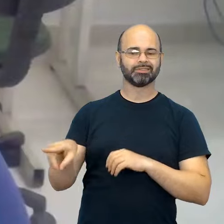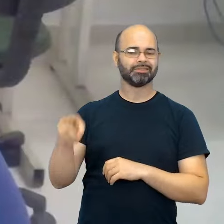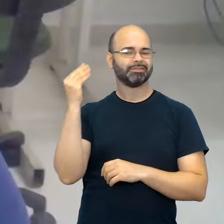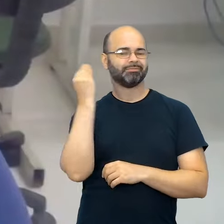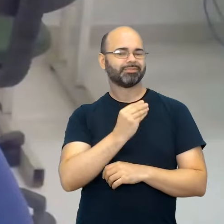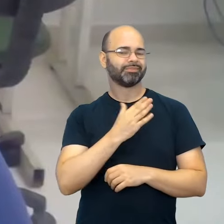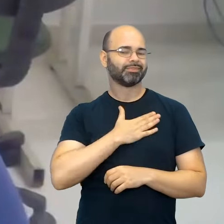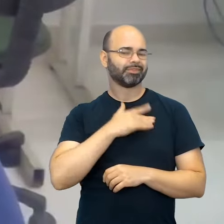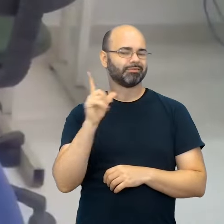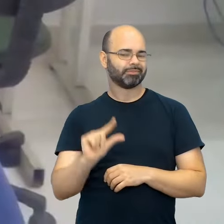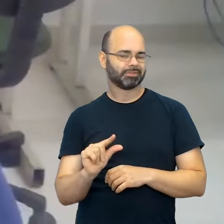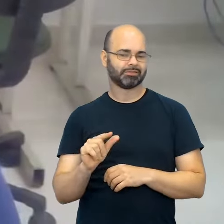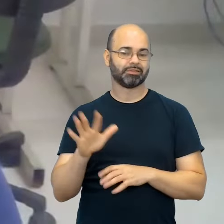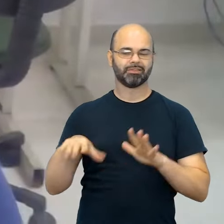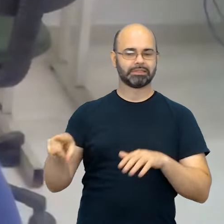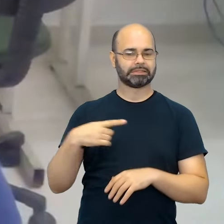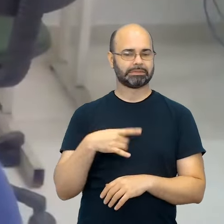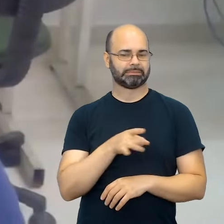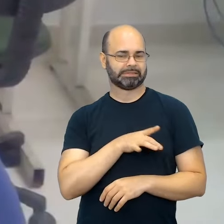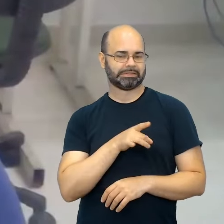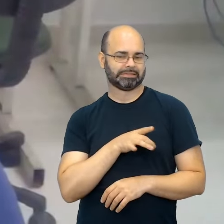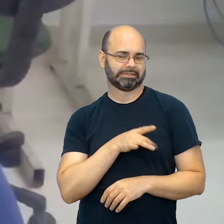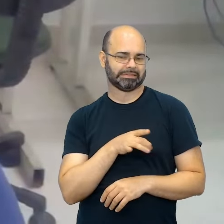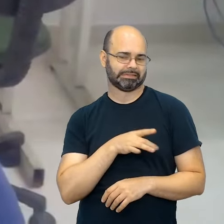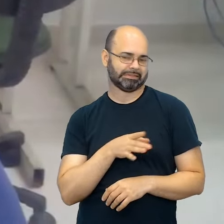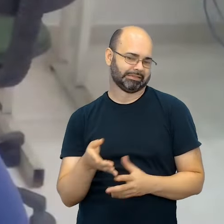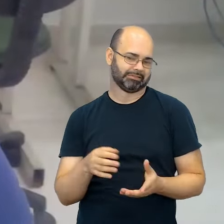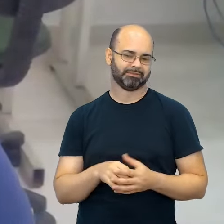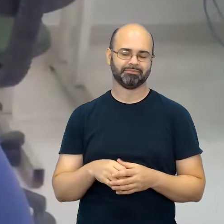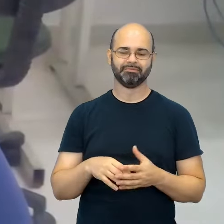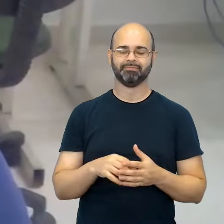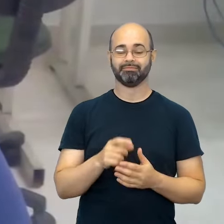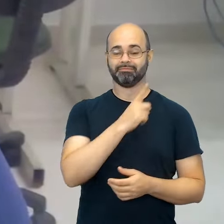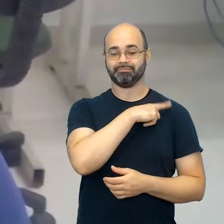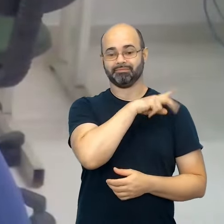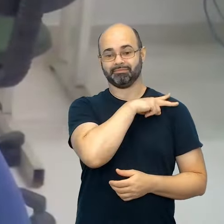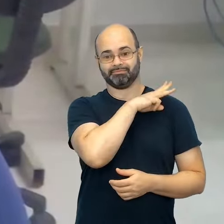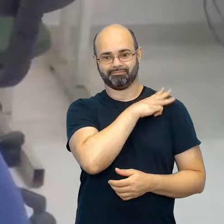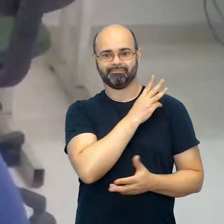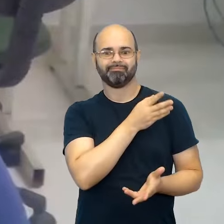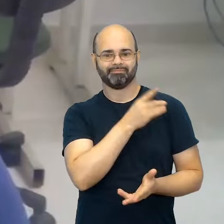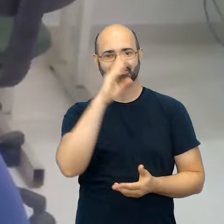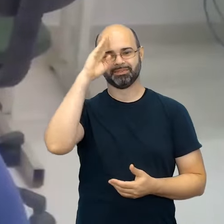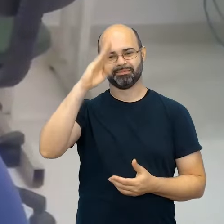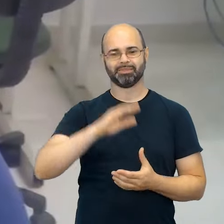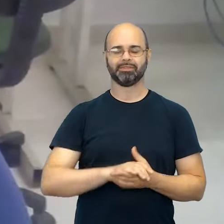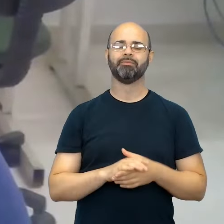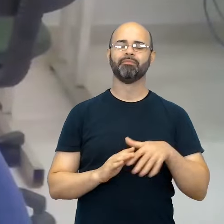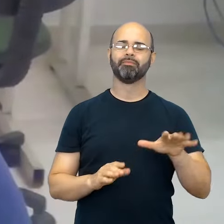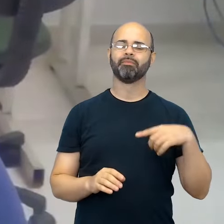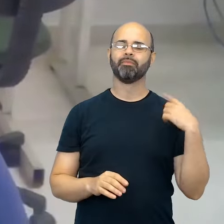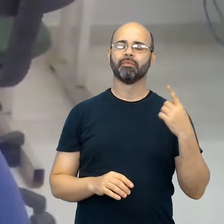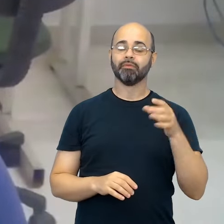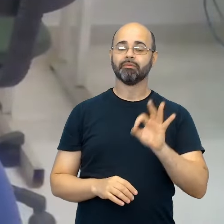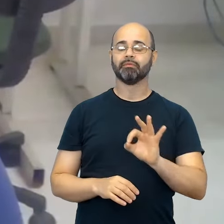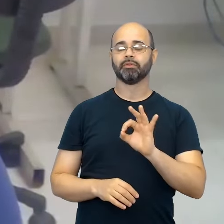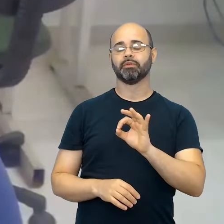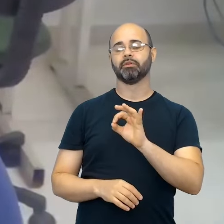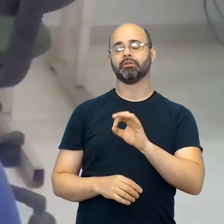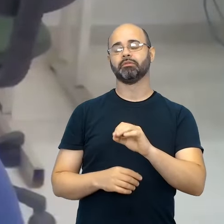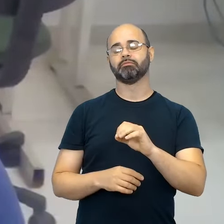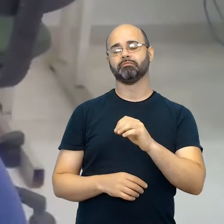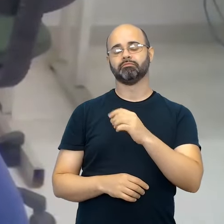eles têm medo, né? Quem está em ensino médio nem tanto, mas tem alunos nossos, mesmo de ensino médio, que